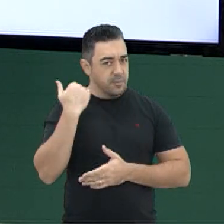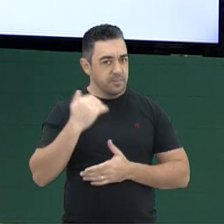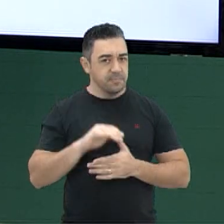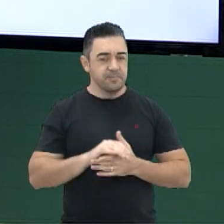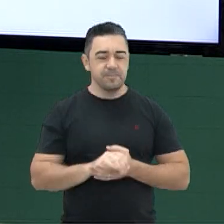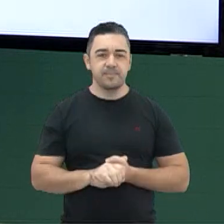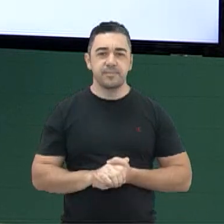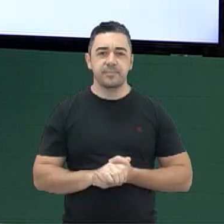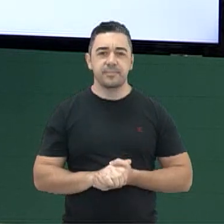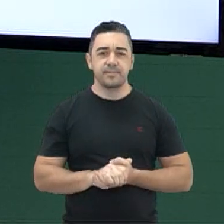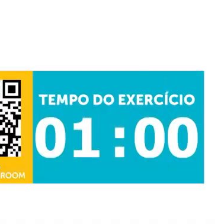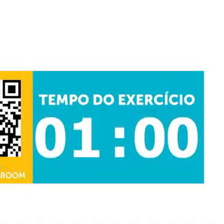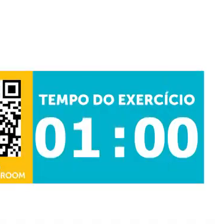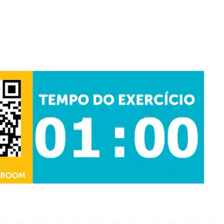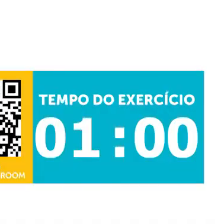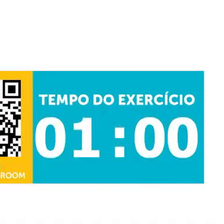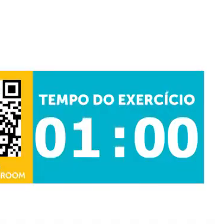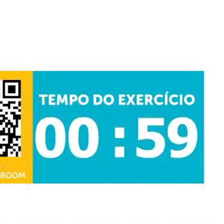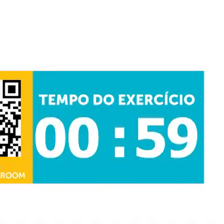lá?